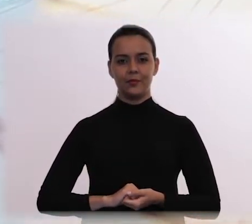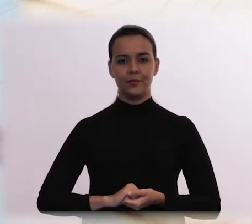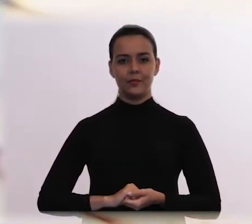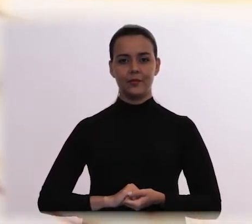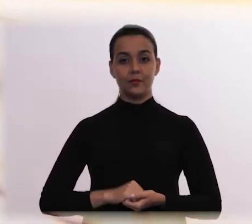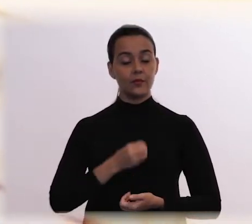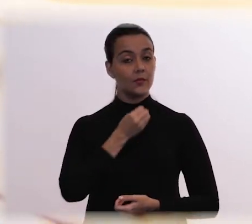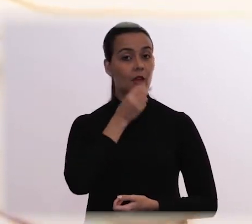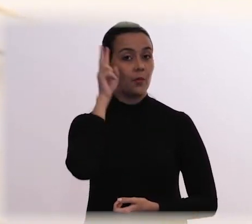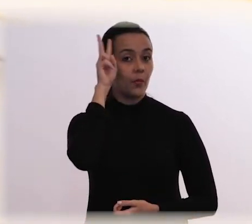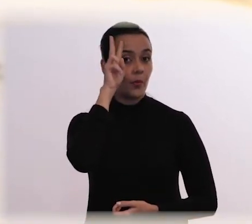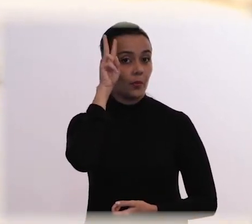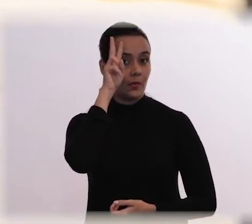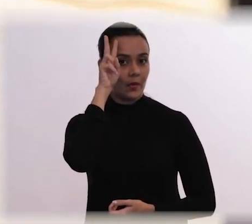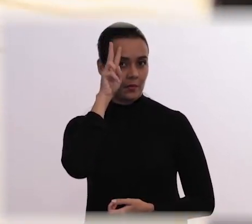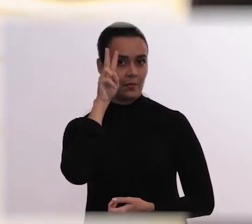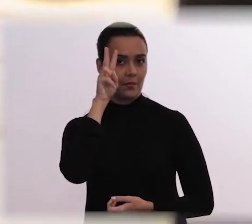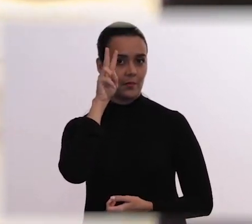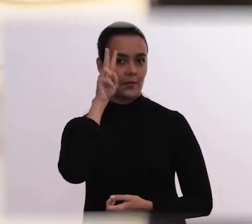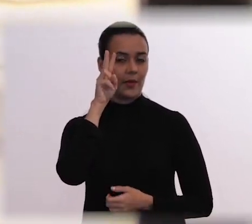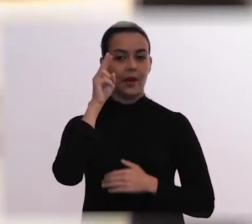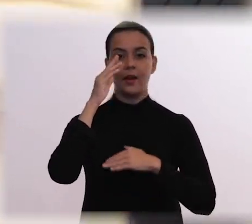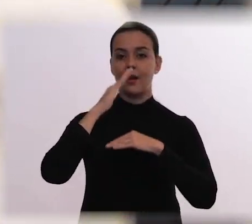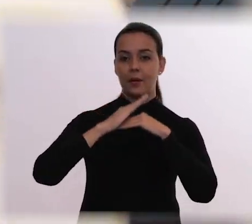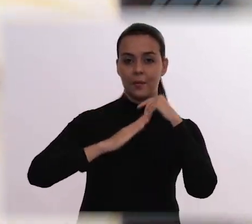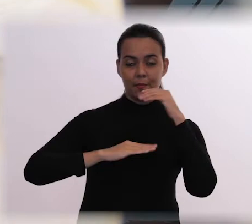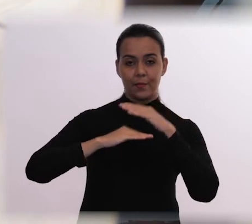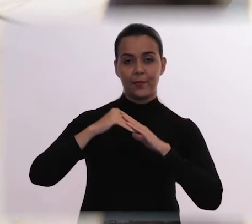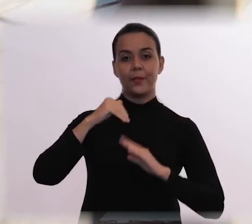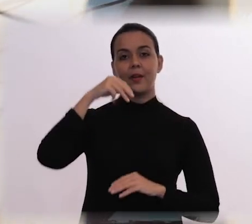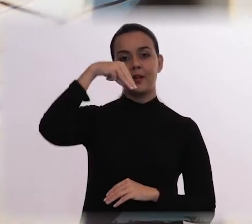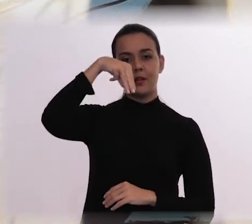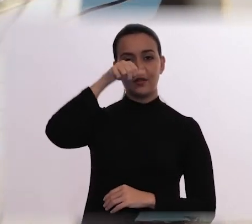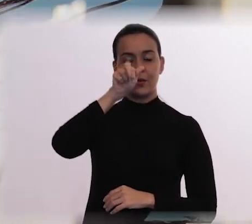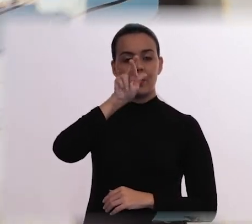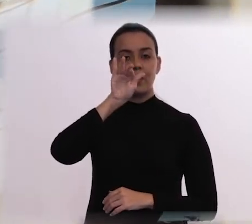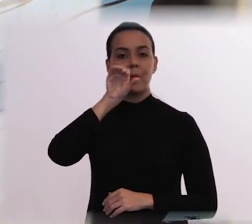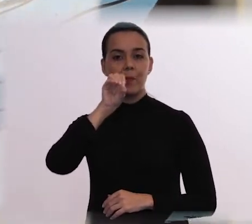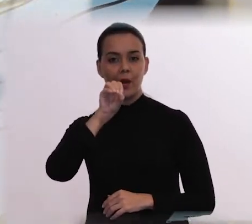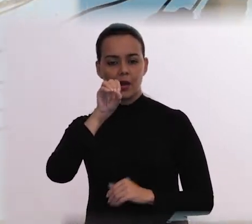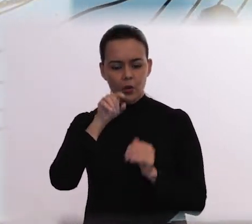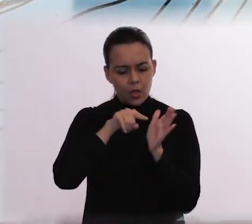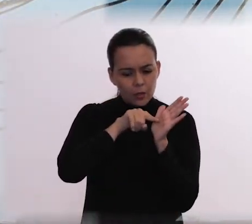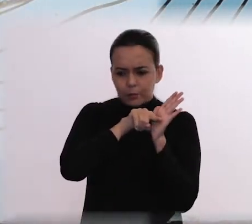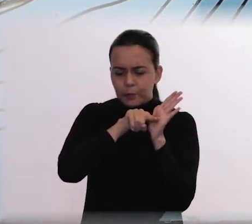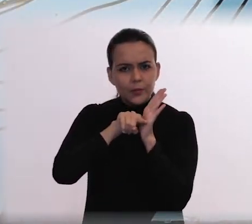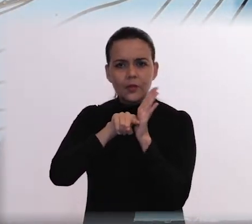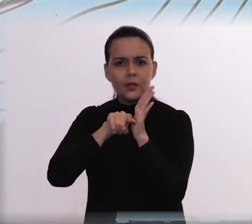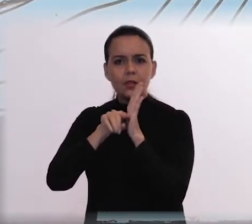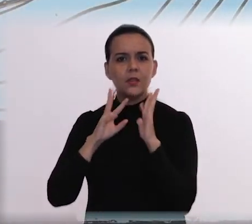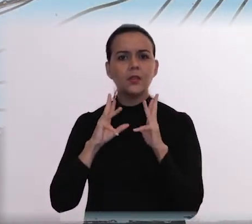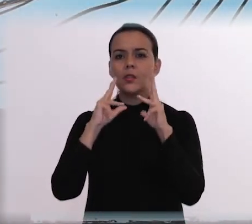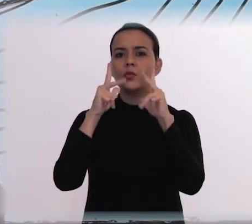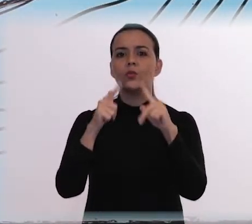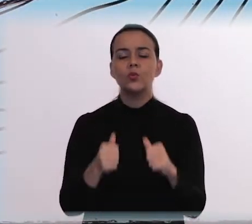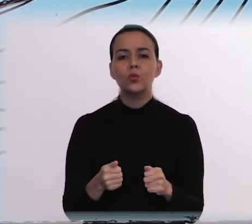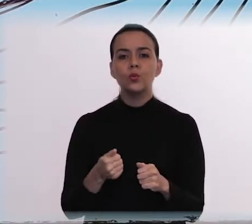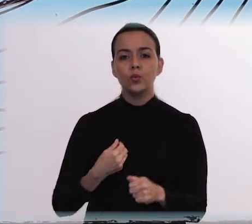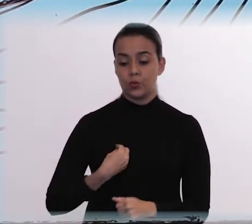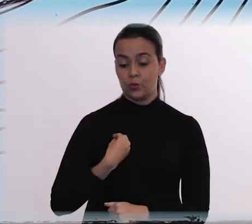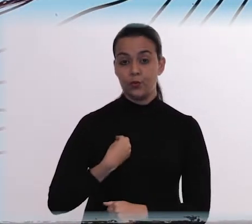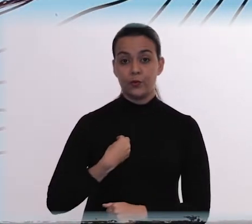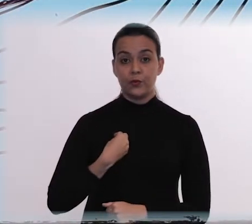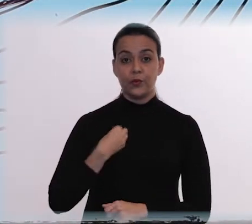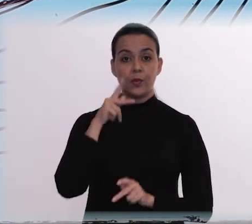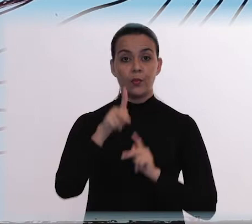É sempre bom lembrar o papel que o Mário teve como pioneiro dessa pesquisa científica a respeito da cultura popular e das